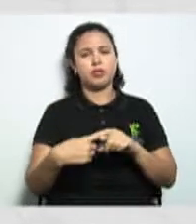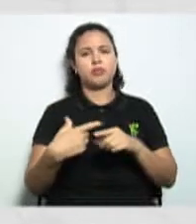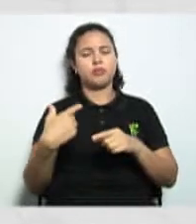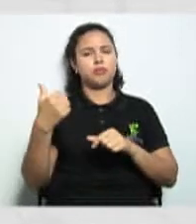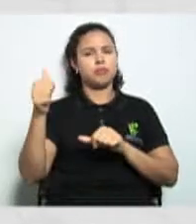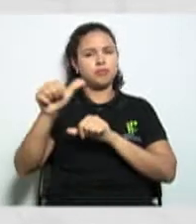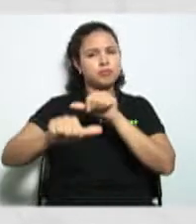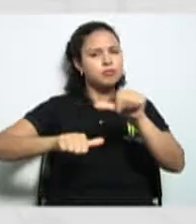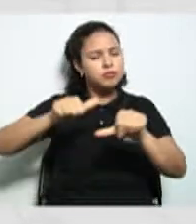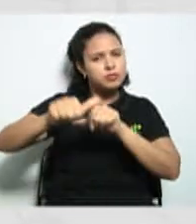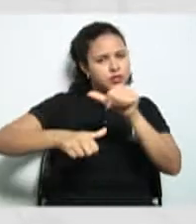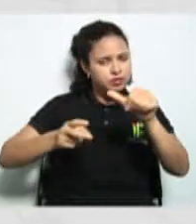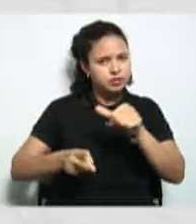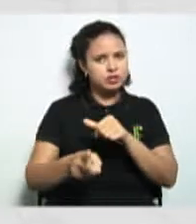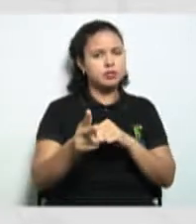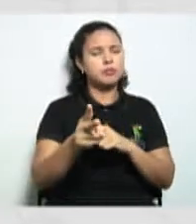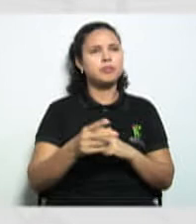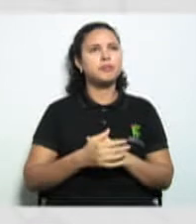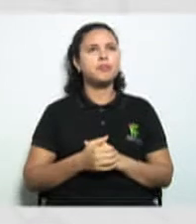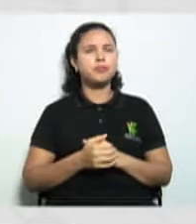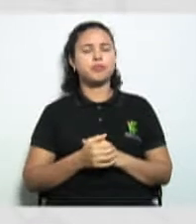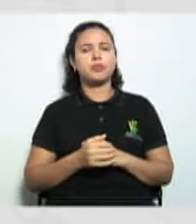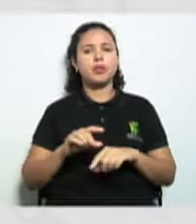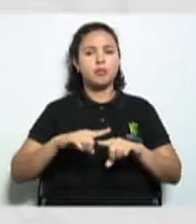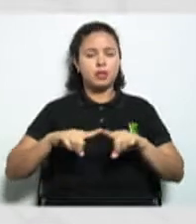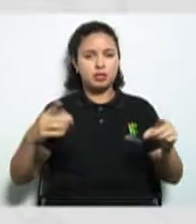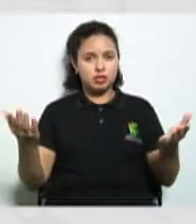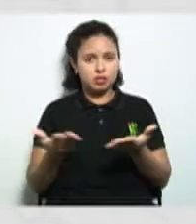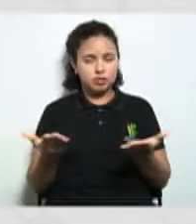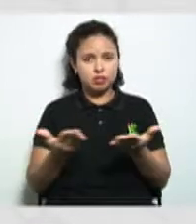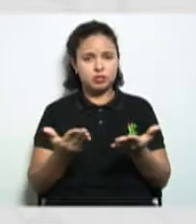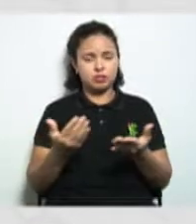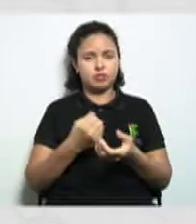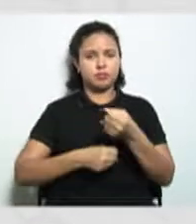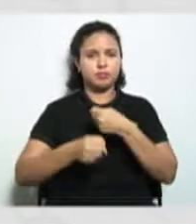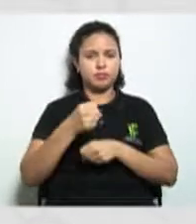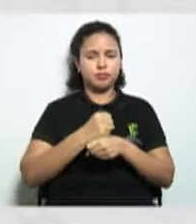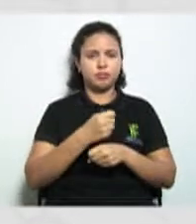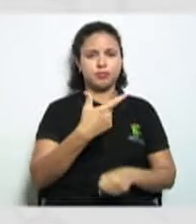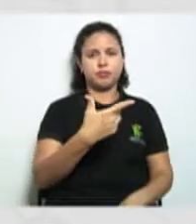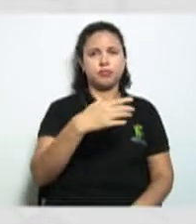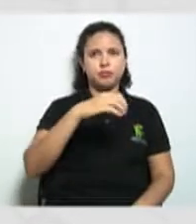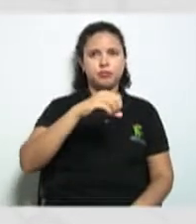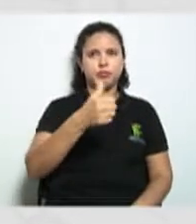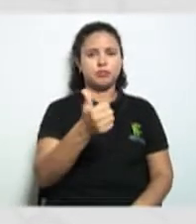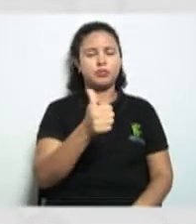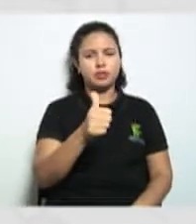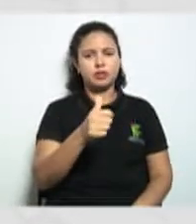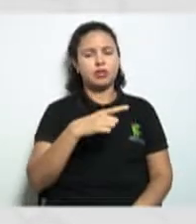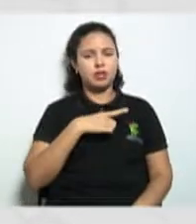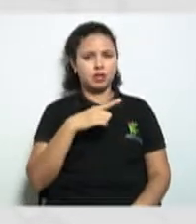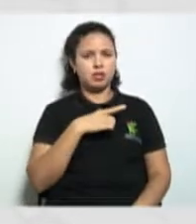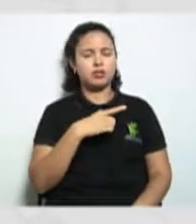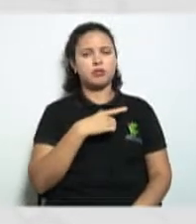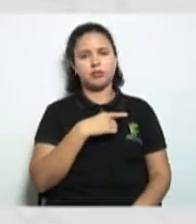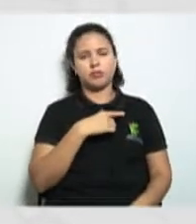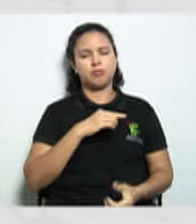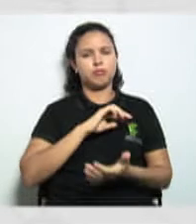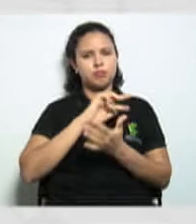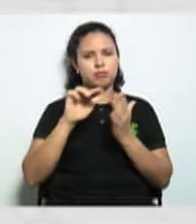sofre atualizações. Mas, de acordo com a que está vigindo, que é a de 2011, a gente tem os elementos